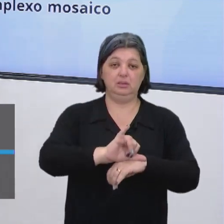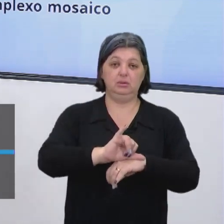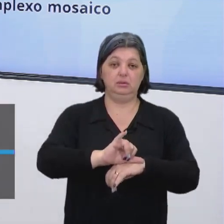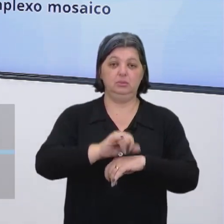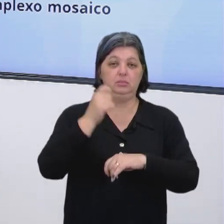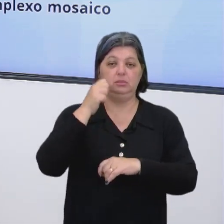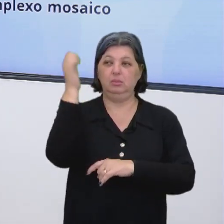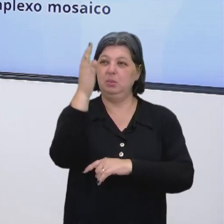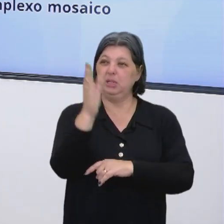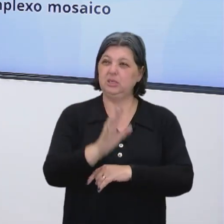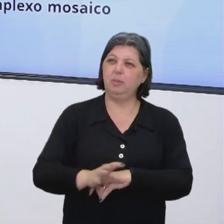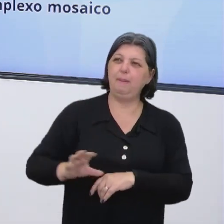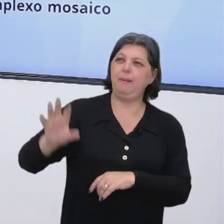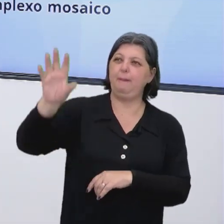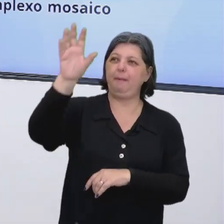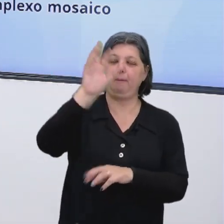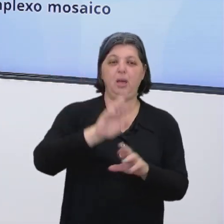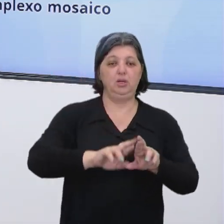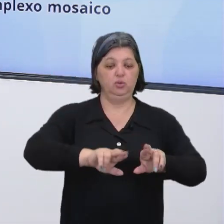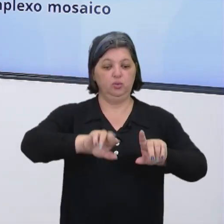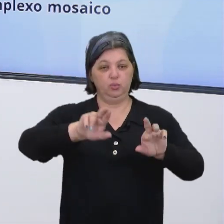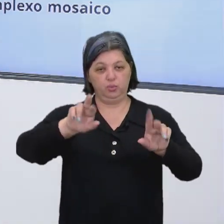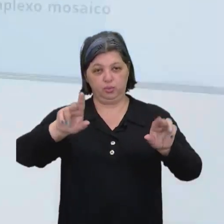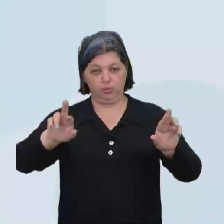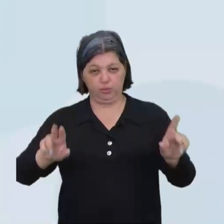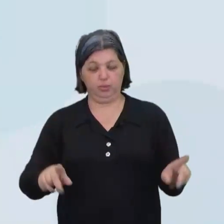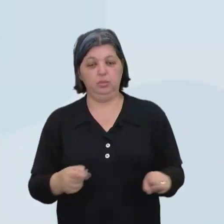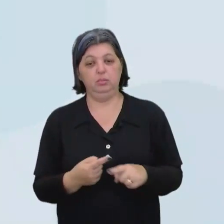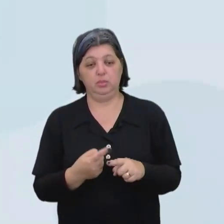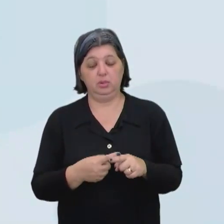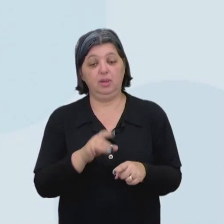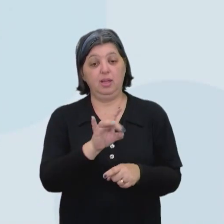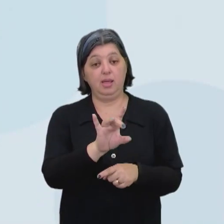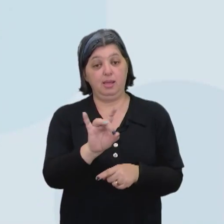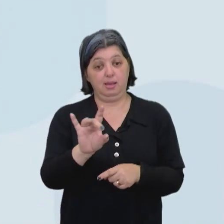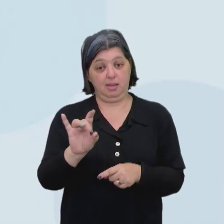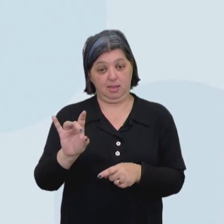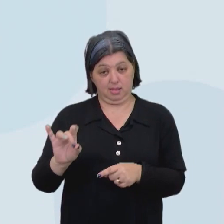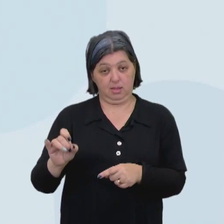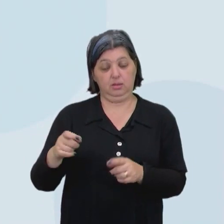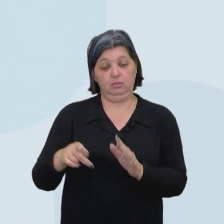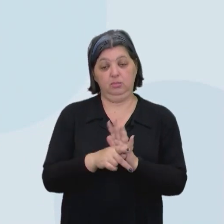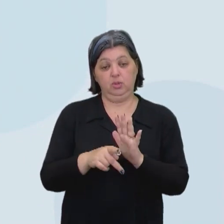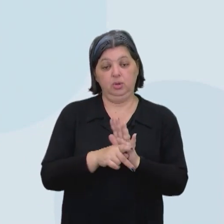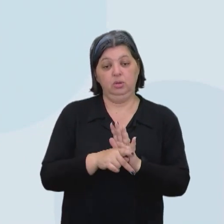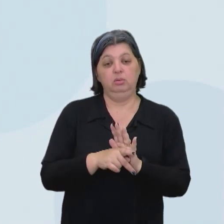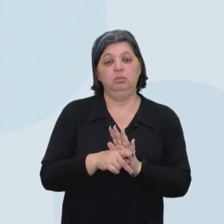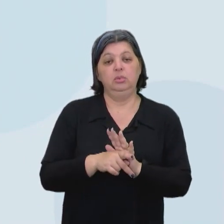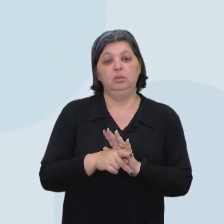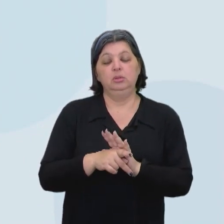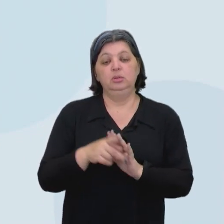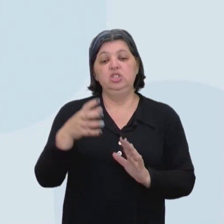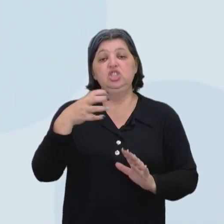Brasis muito diferentes. Por que diferentes? Por causa que cada um deles tem as suas próprias